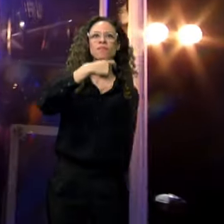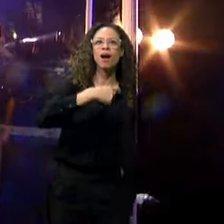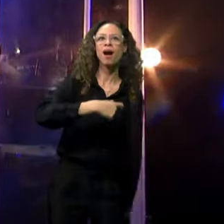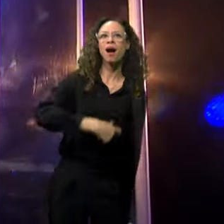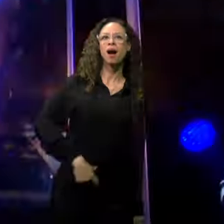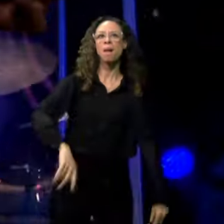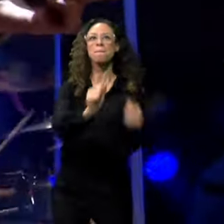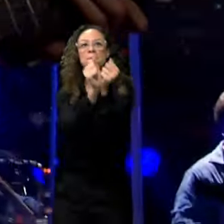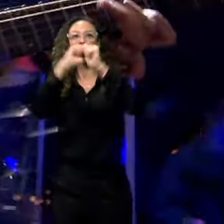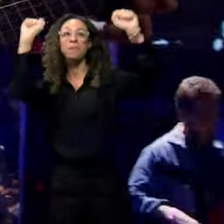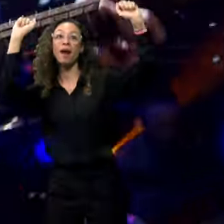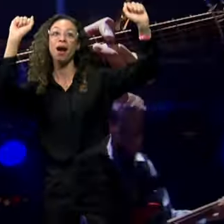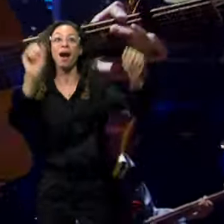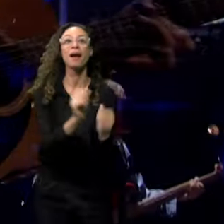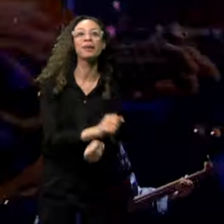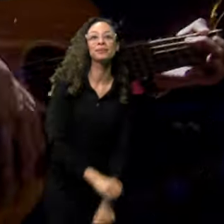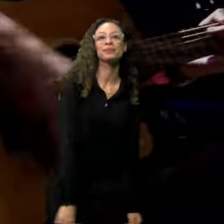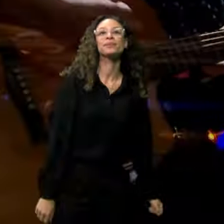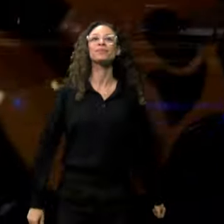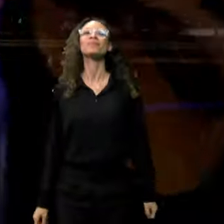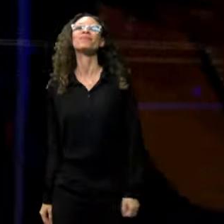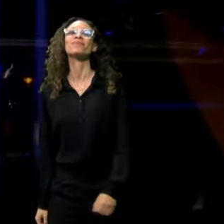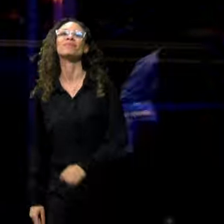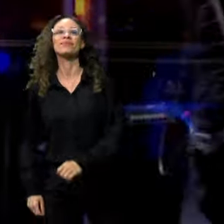eu sou eu